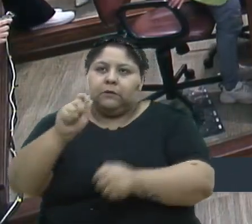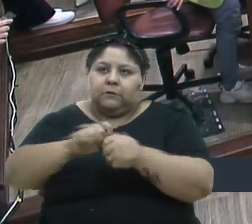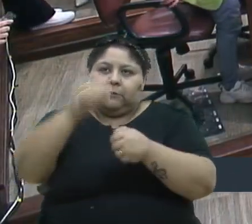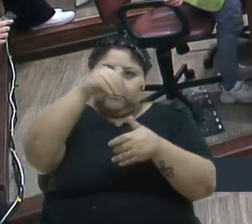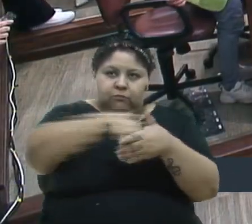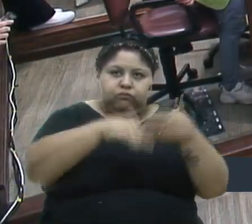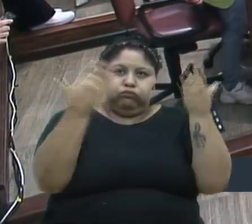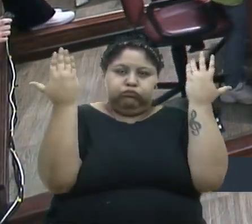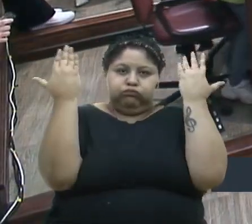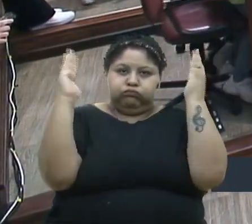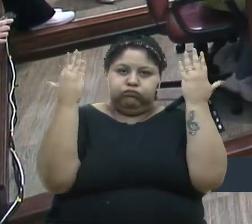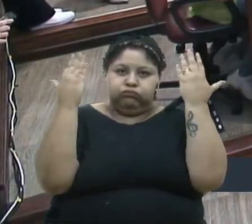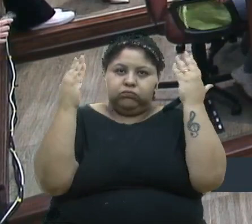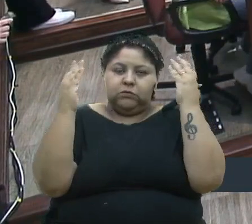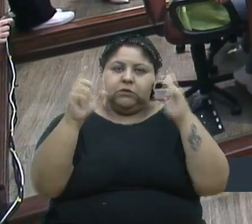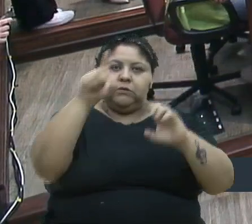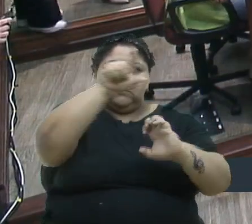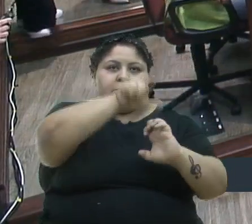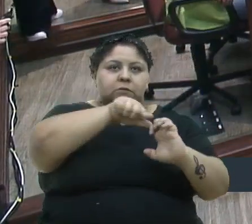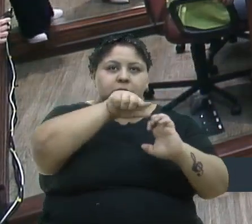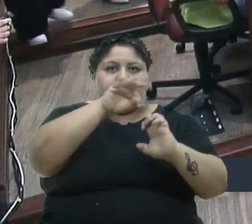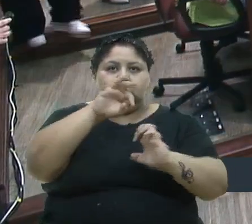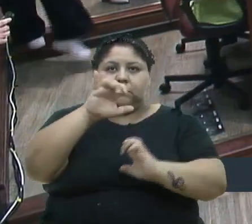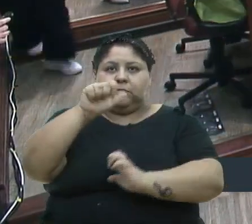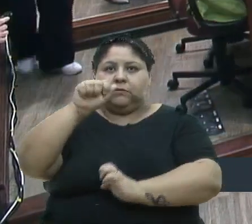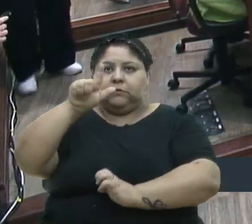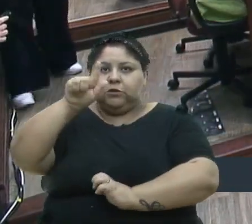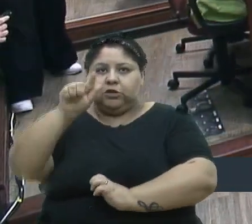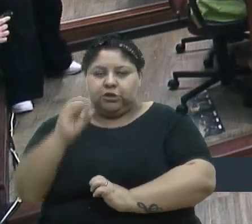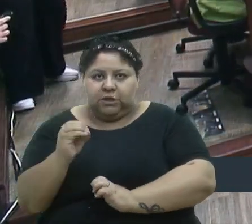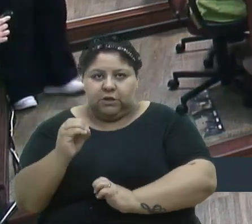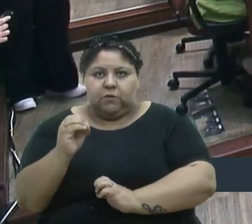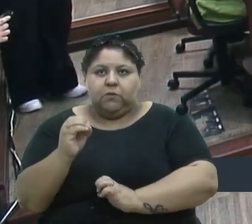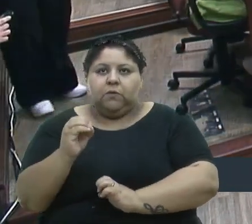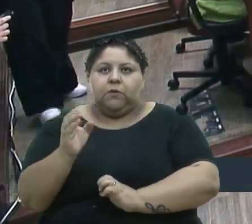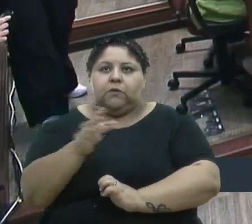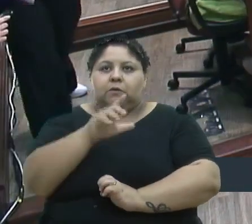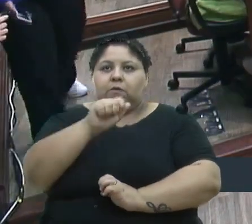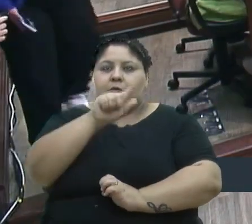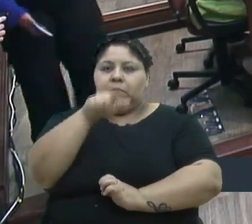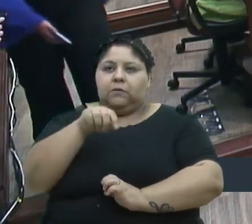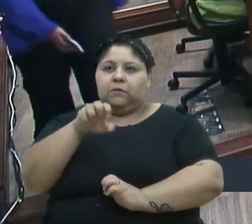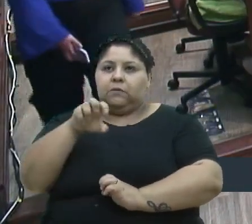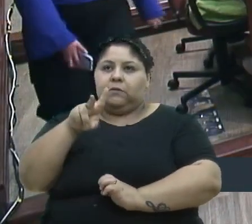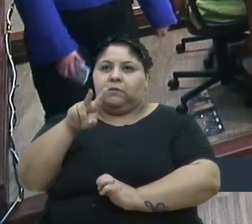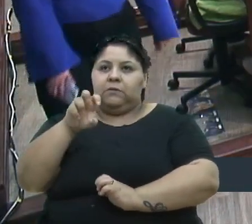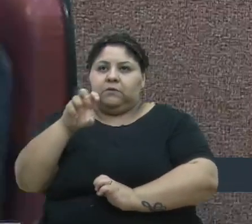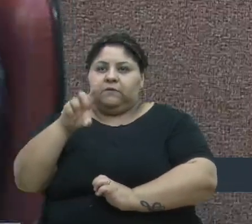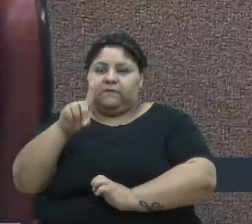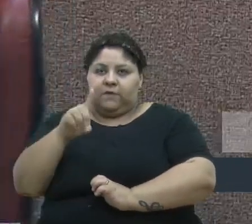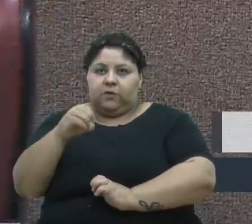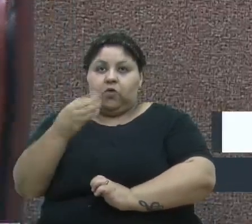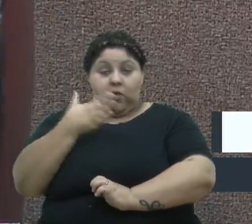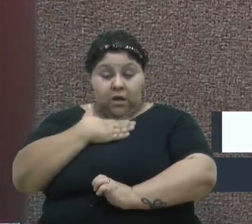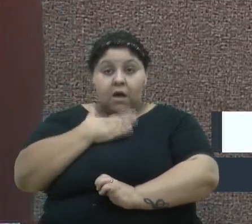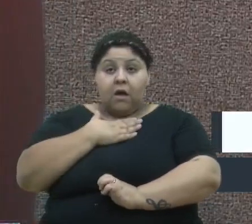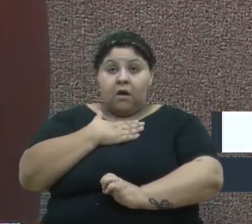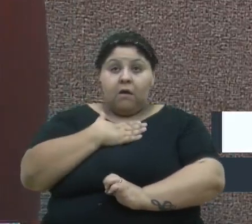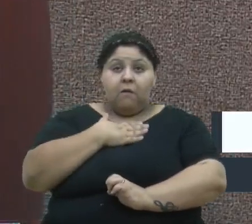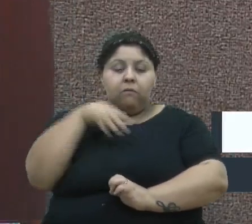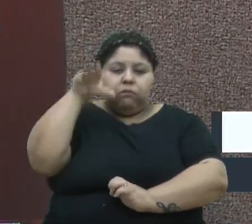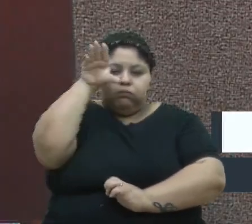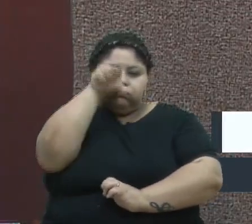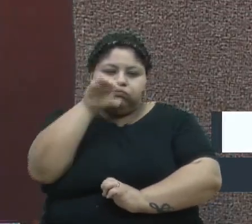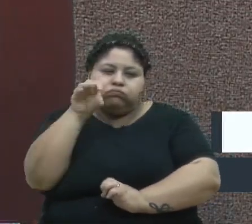congratulações ao empresário Tiago Fernando de Azevedo, o vereador que presente subscreve, observando as